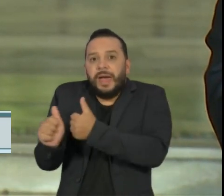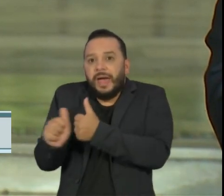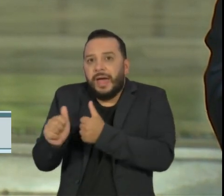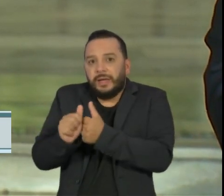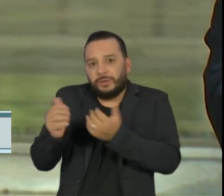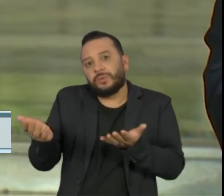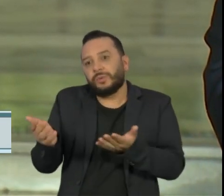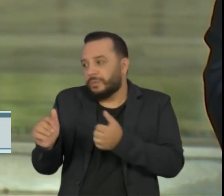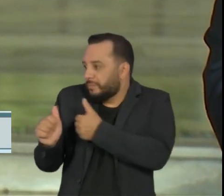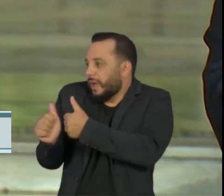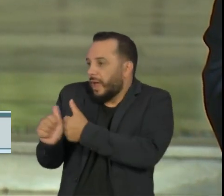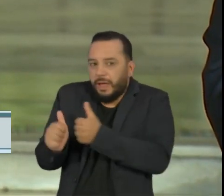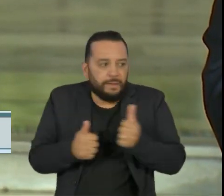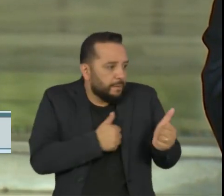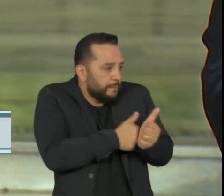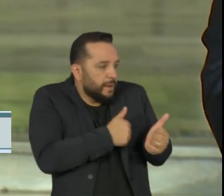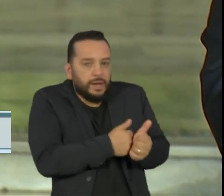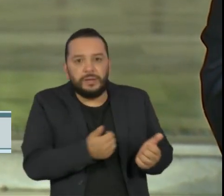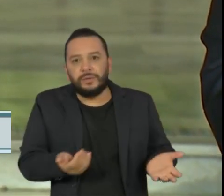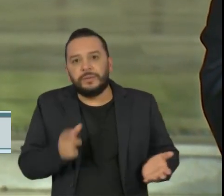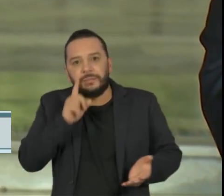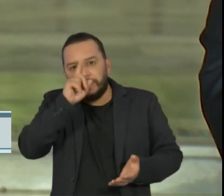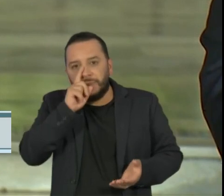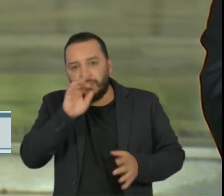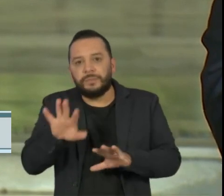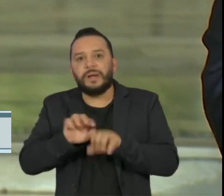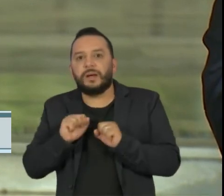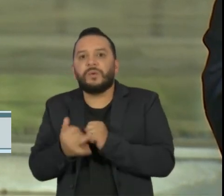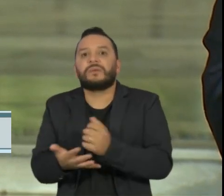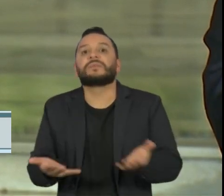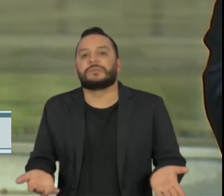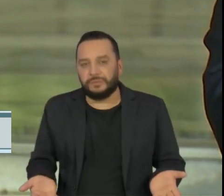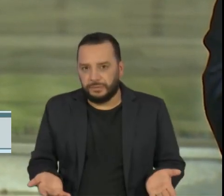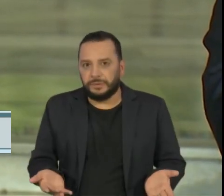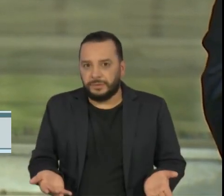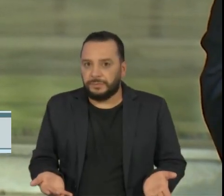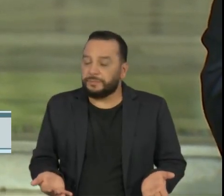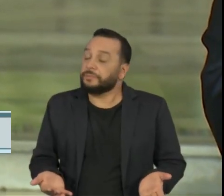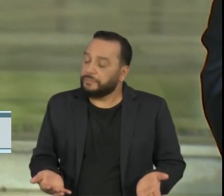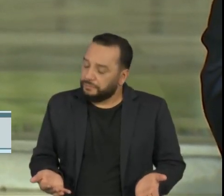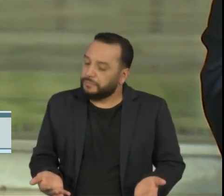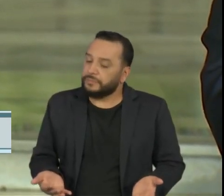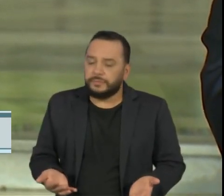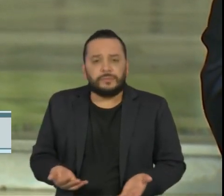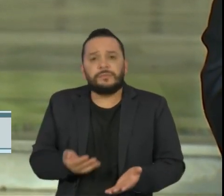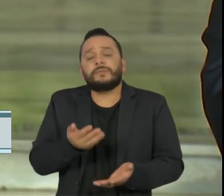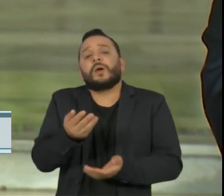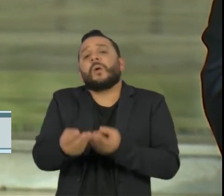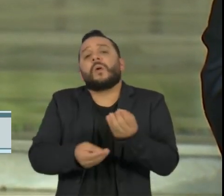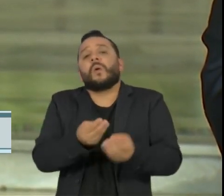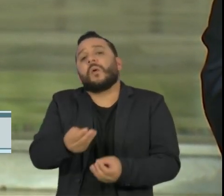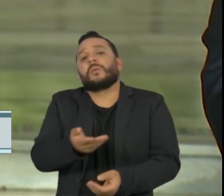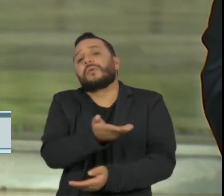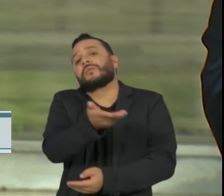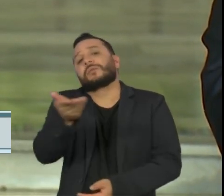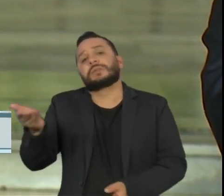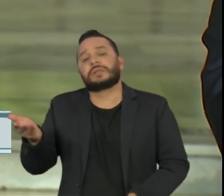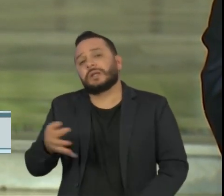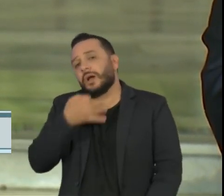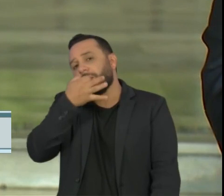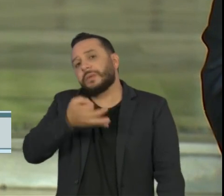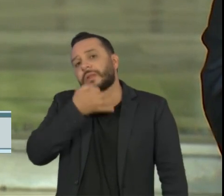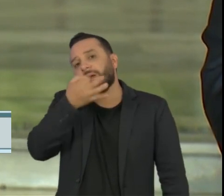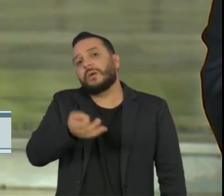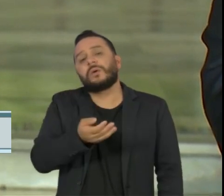de contágio. Diante dessa situação que é óbvia para todos, o que vocês acham que pode